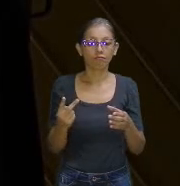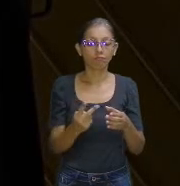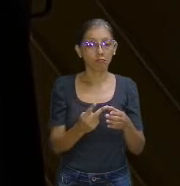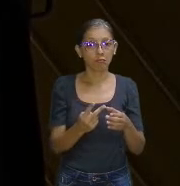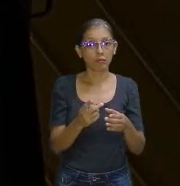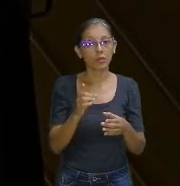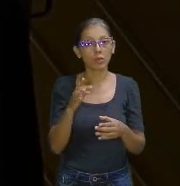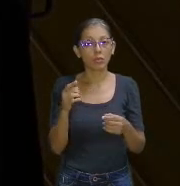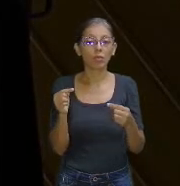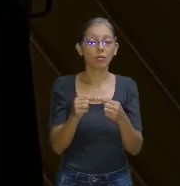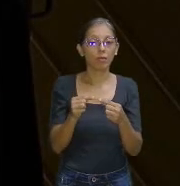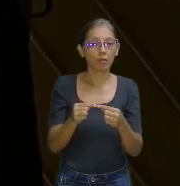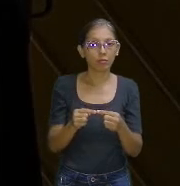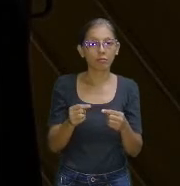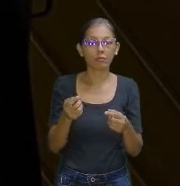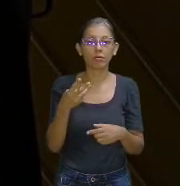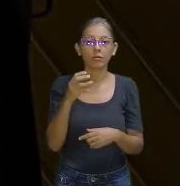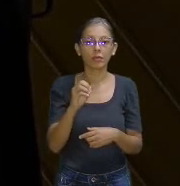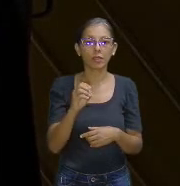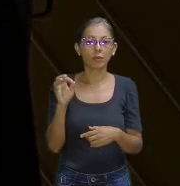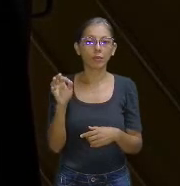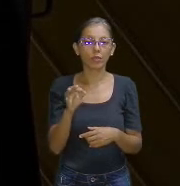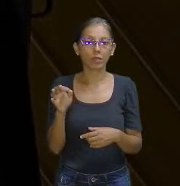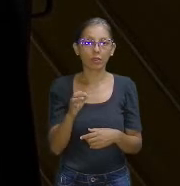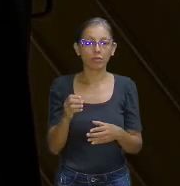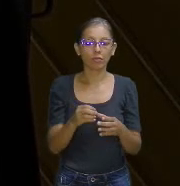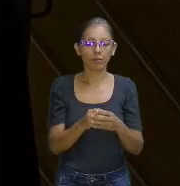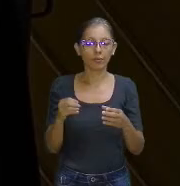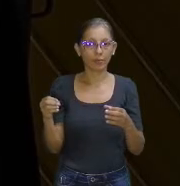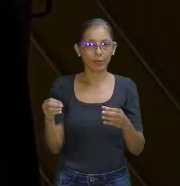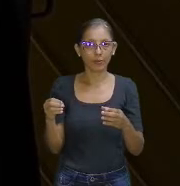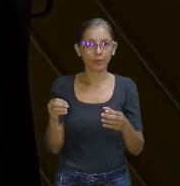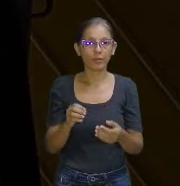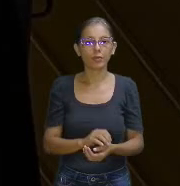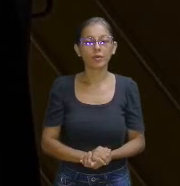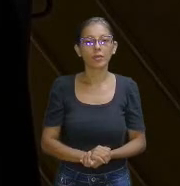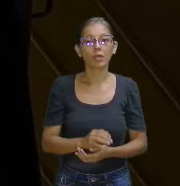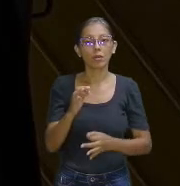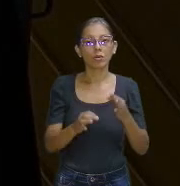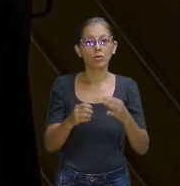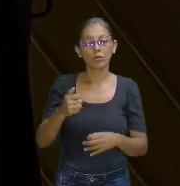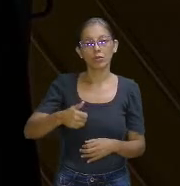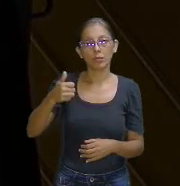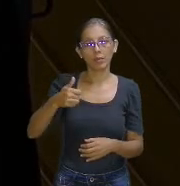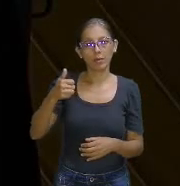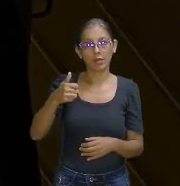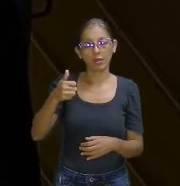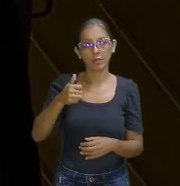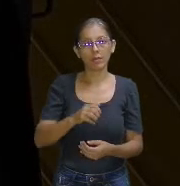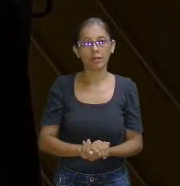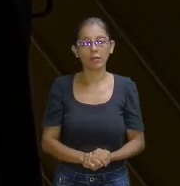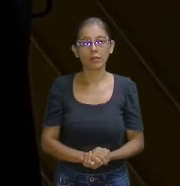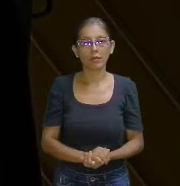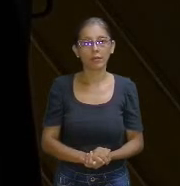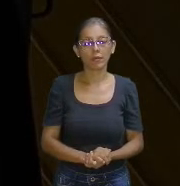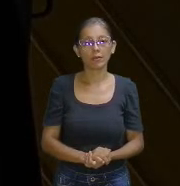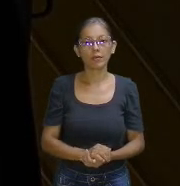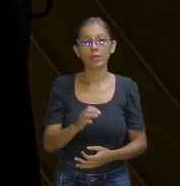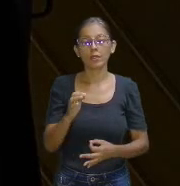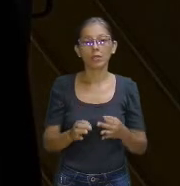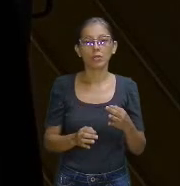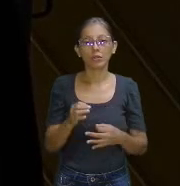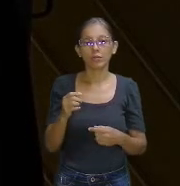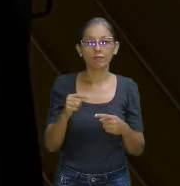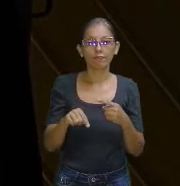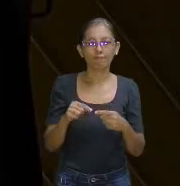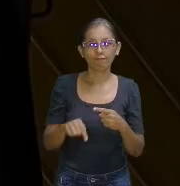candidaturas femininas, especifica o ID. O juízo de primeiro grau julgou improcedente o pedido por ausência de comprovação dos